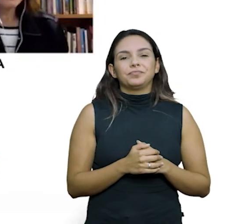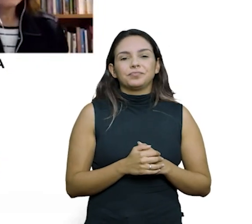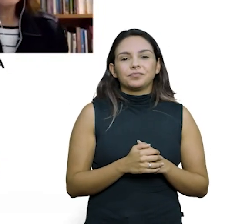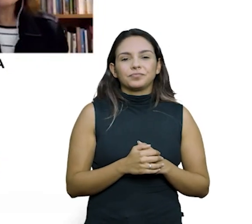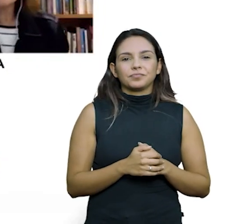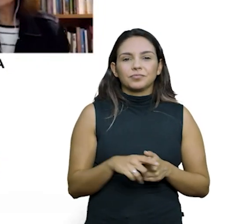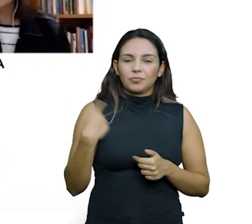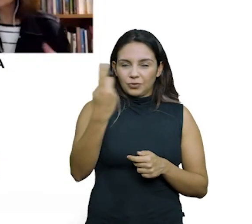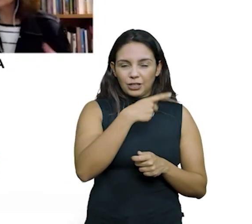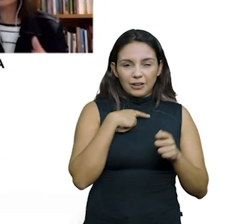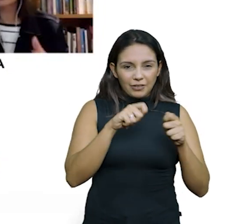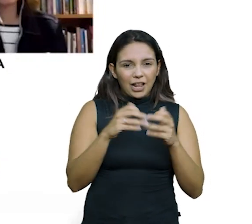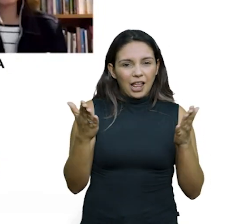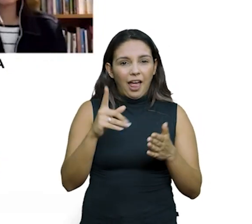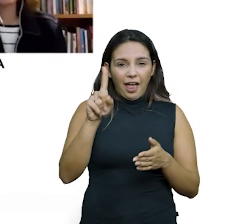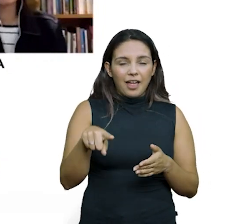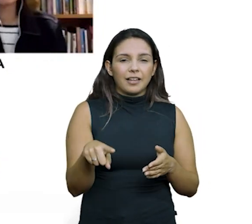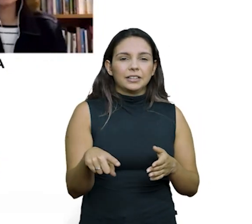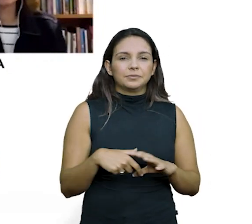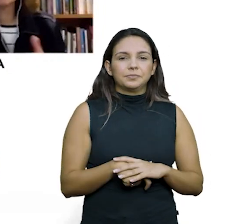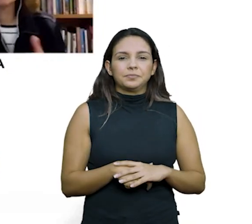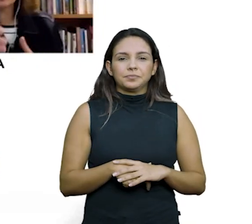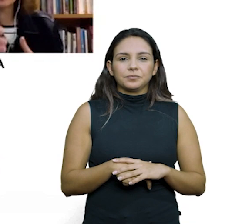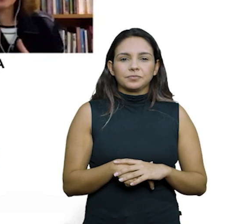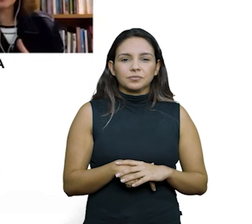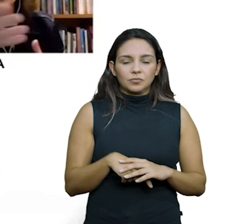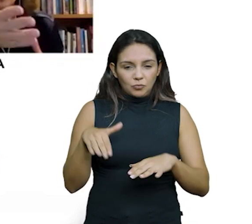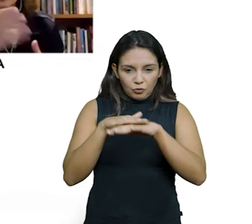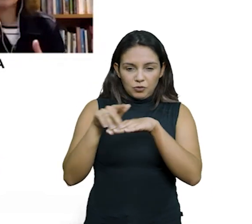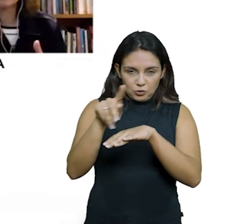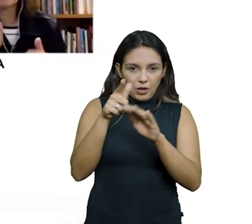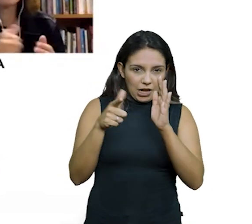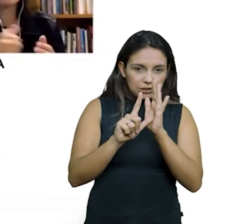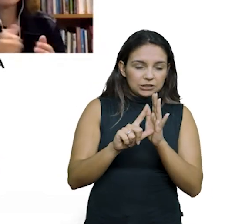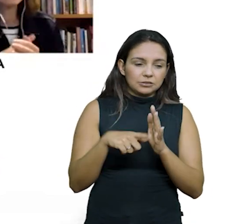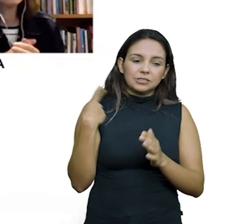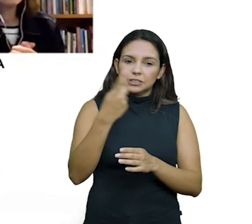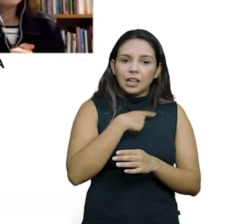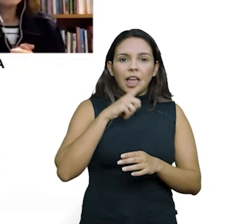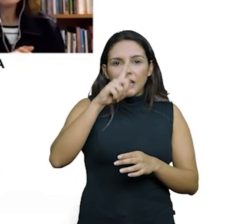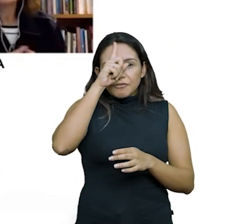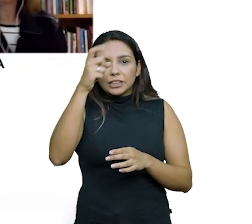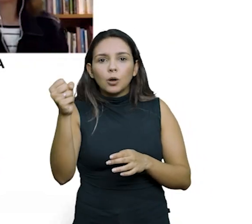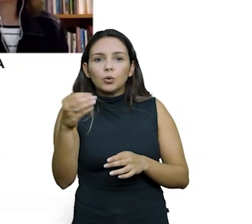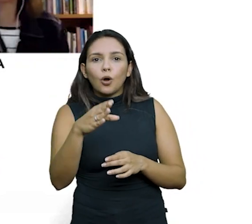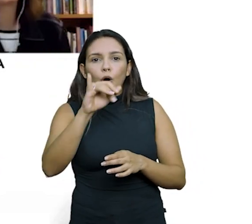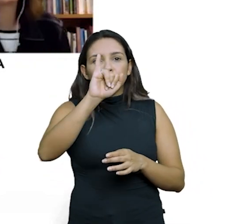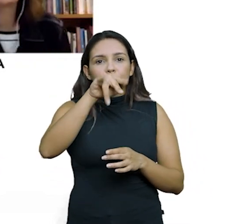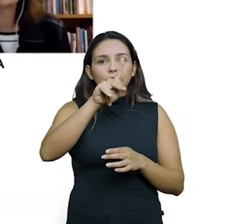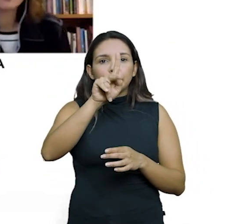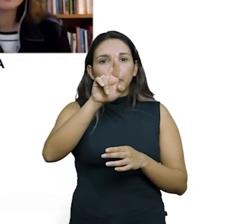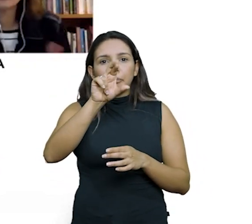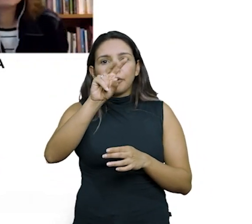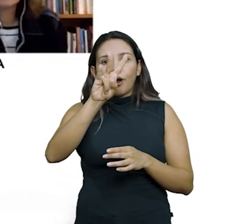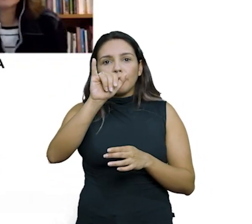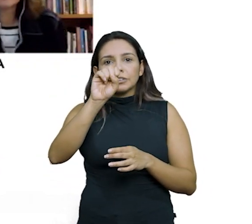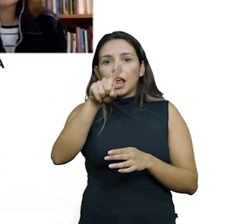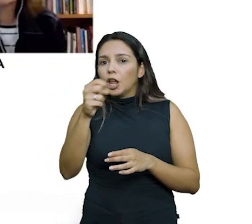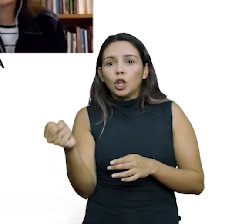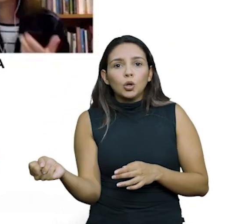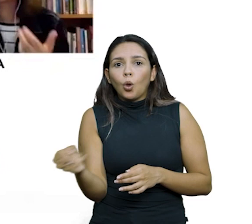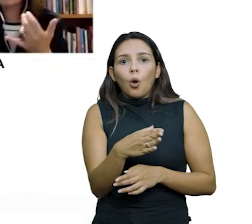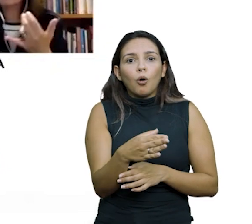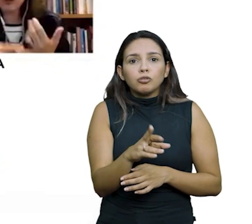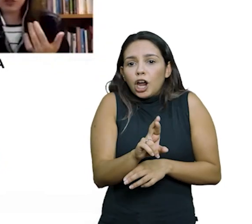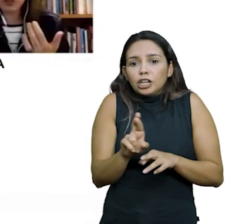E eu acho que o que a gente está fazendo agora é isso que você falou com o Rafael, né? A gente está improvisando, porque é tudo diferente. É um